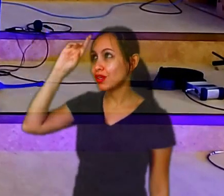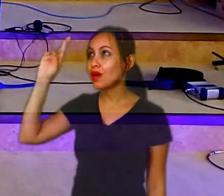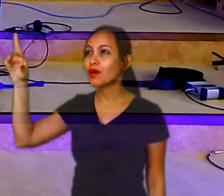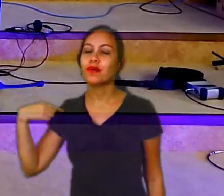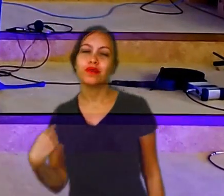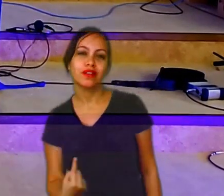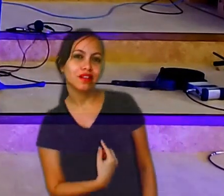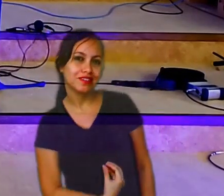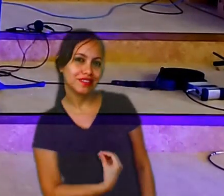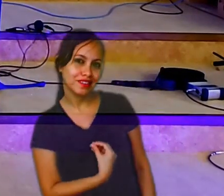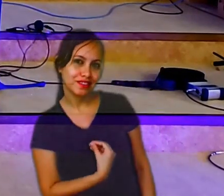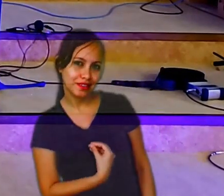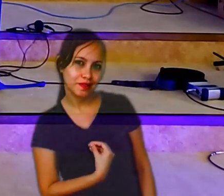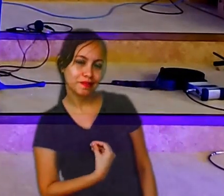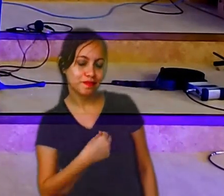vidas.